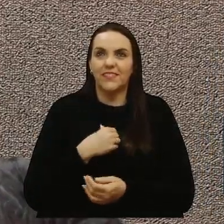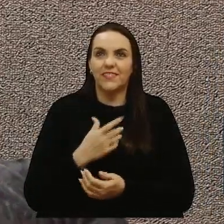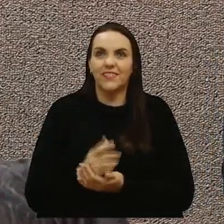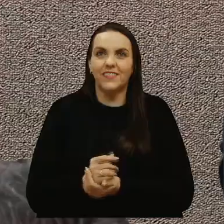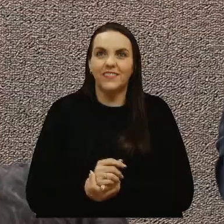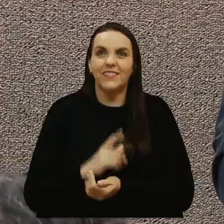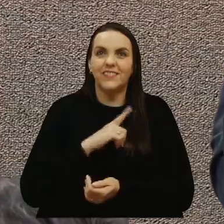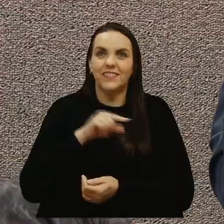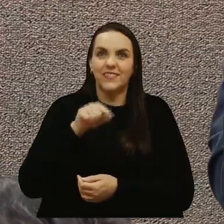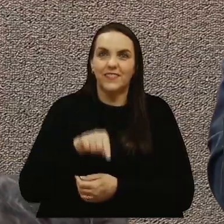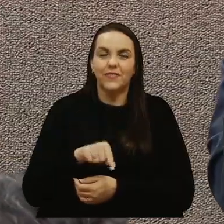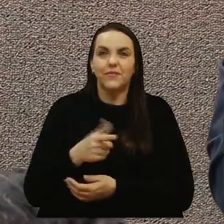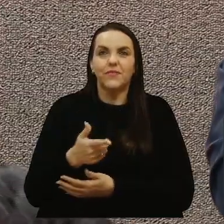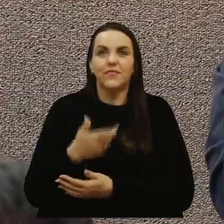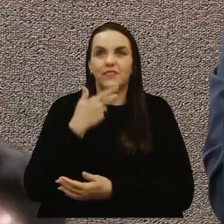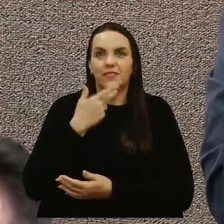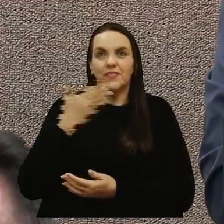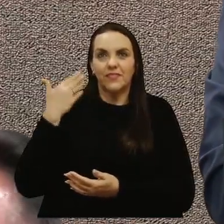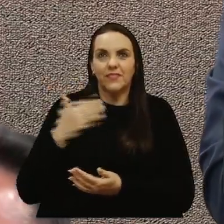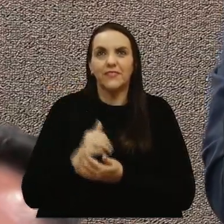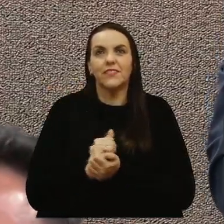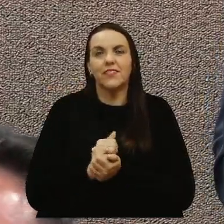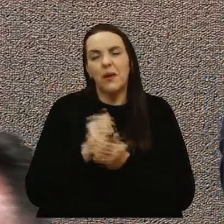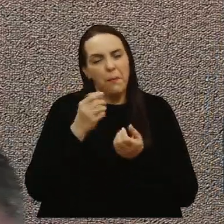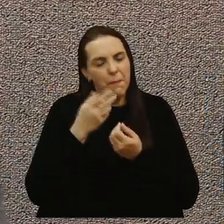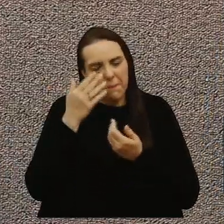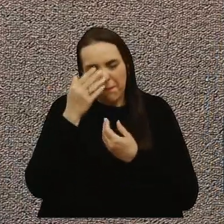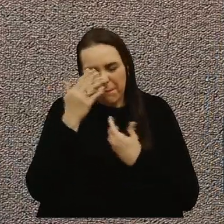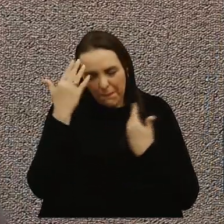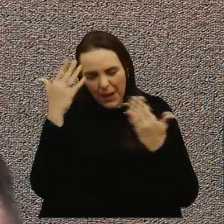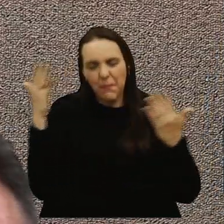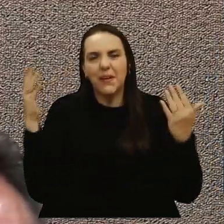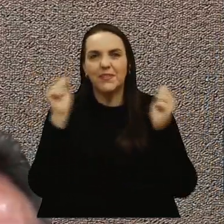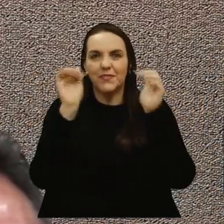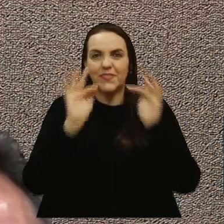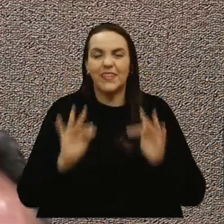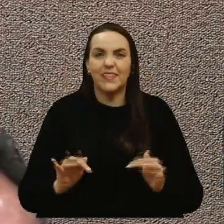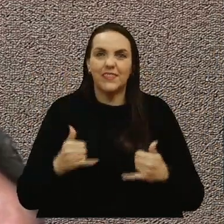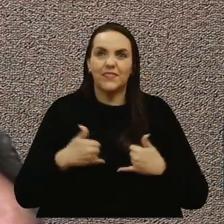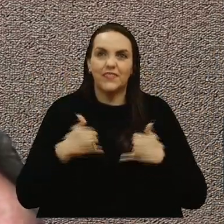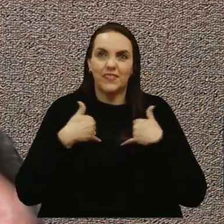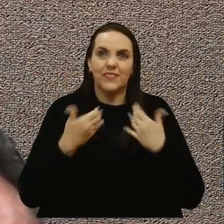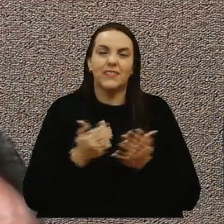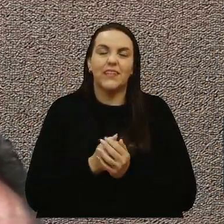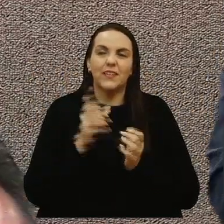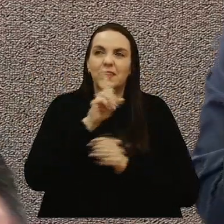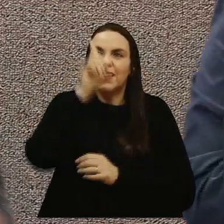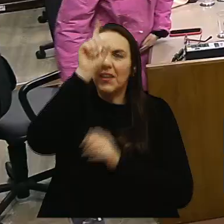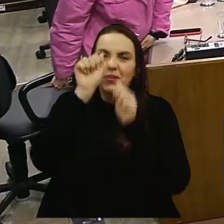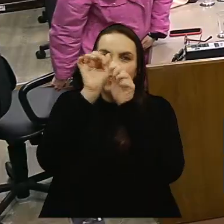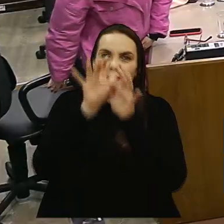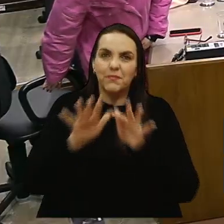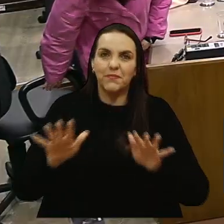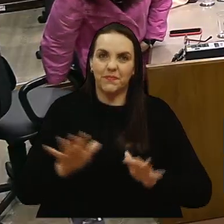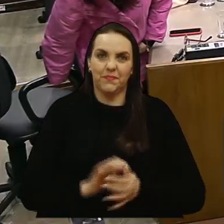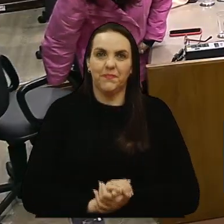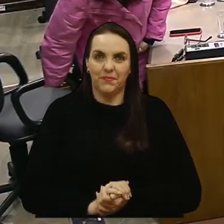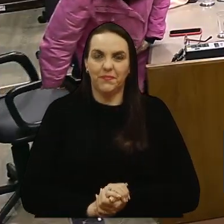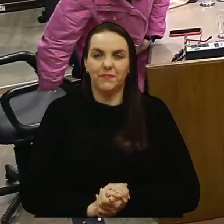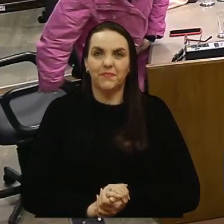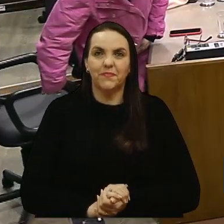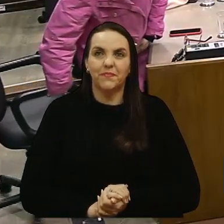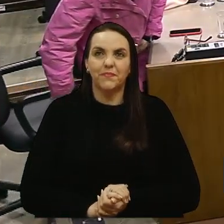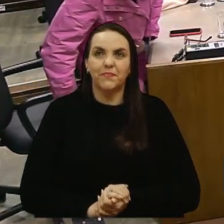vão revelar o amor que eu sinto por ela. Parabéns, feliz aniversário. Bênçãos de Deus. Obrigado,